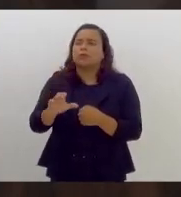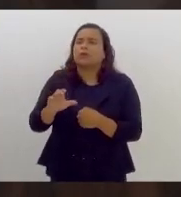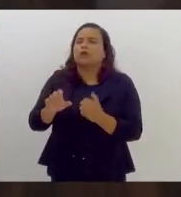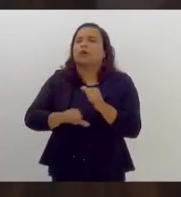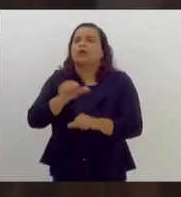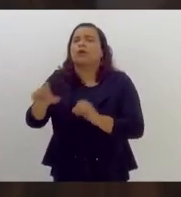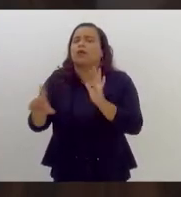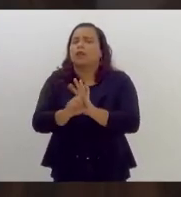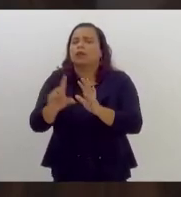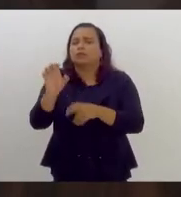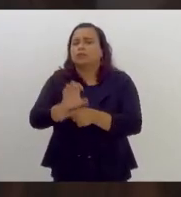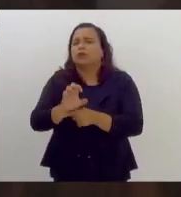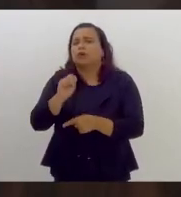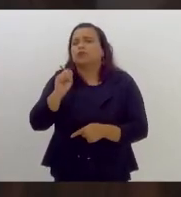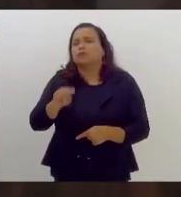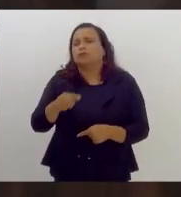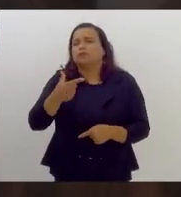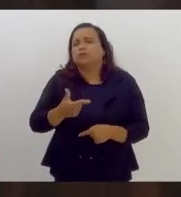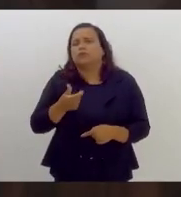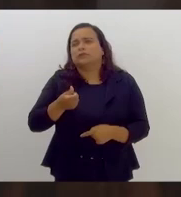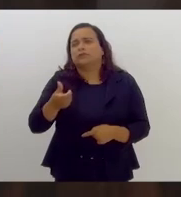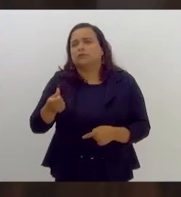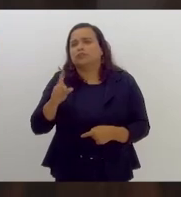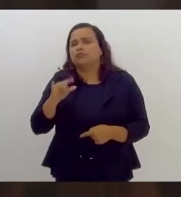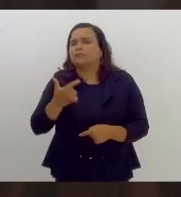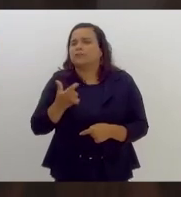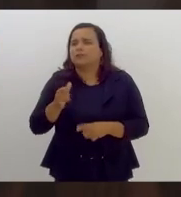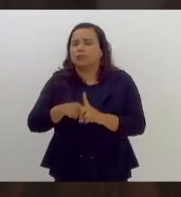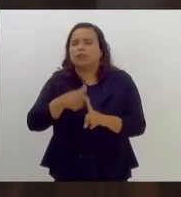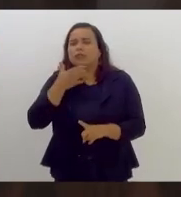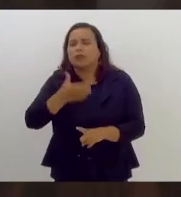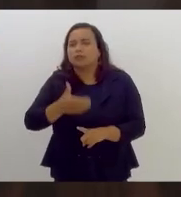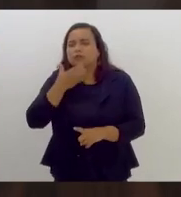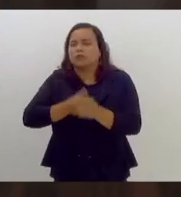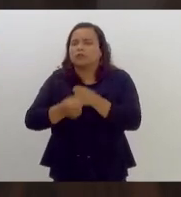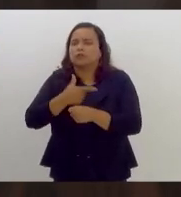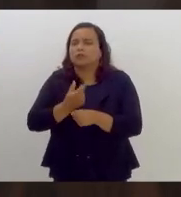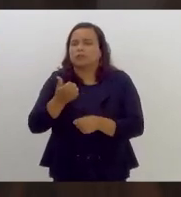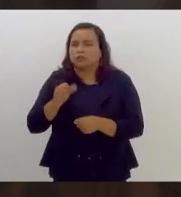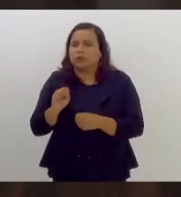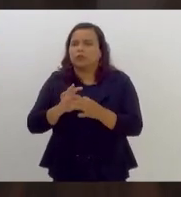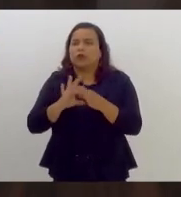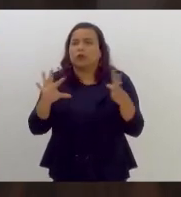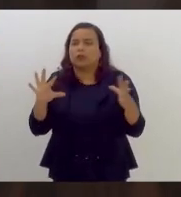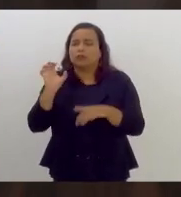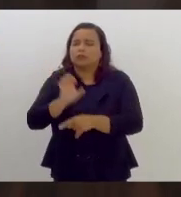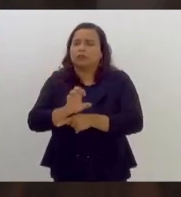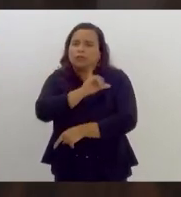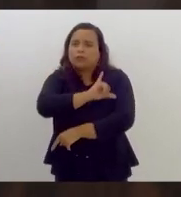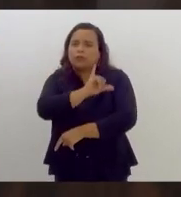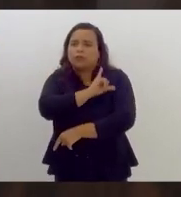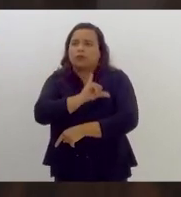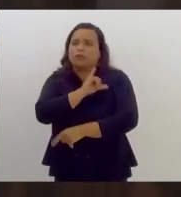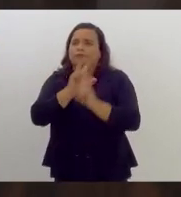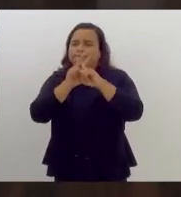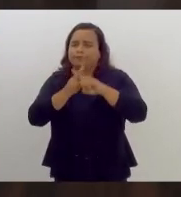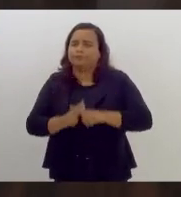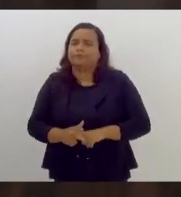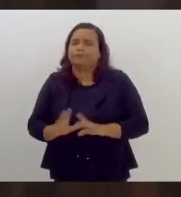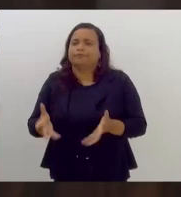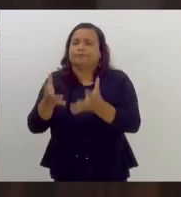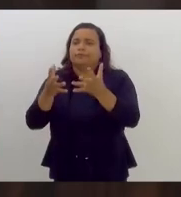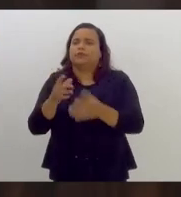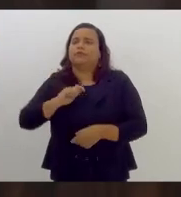estadual 8.266 de 26 de dezembro de 18, que autoriza o Estado do Rio de Janeiro a restituir o incentivo fiscal que trata a Lei Estadual